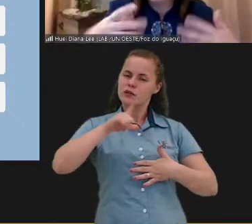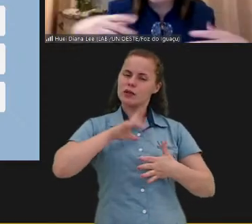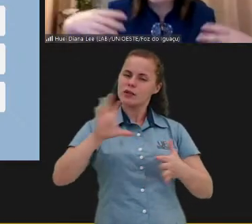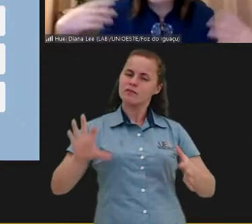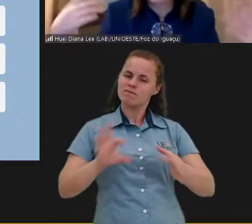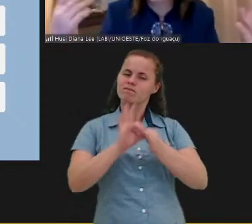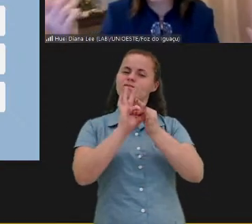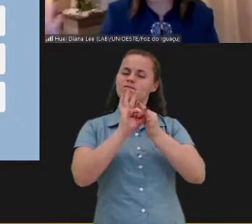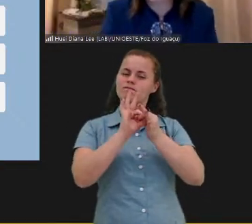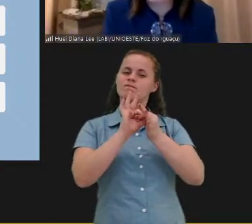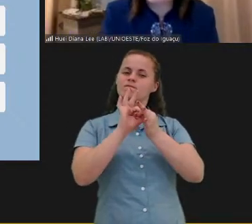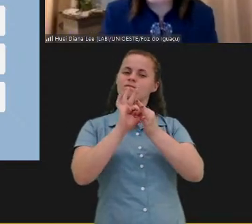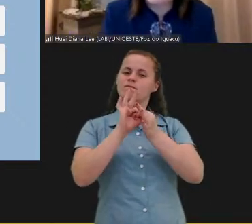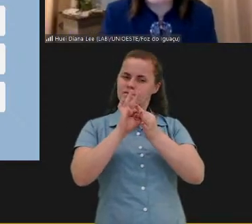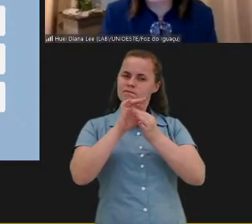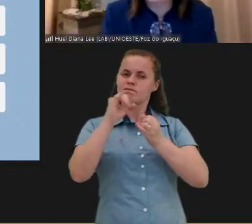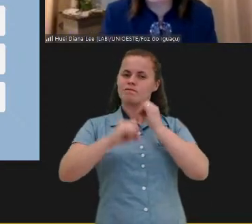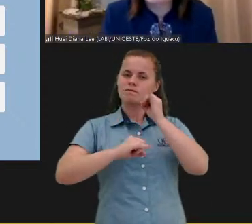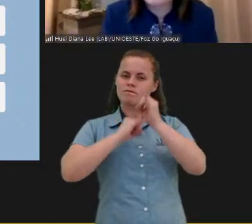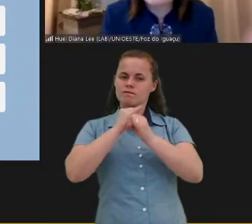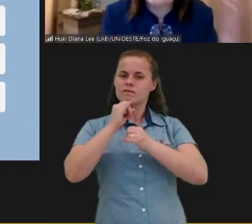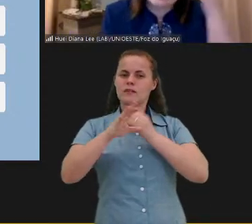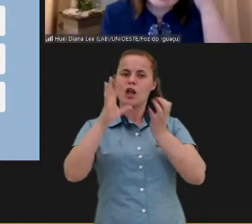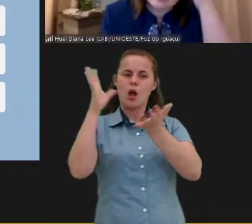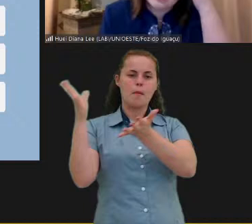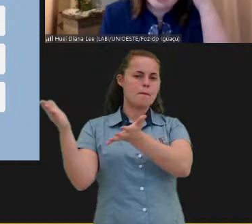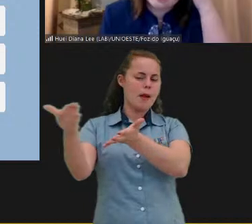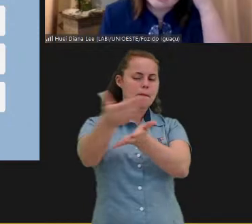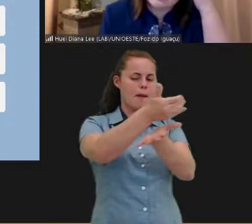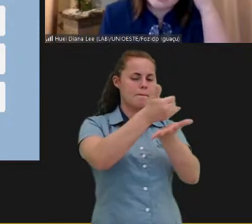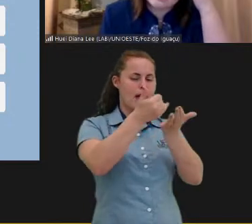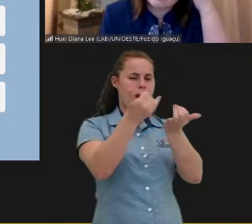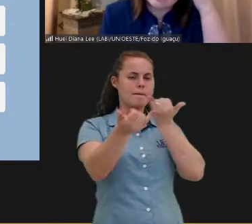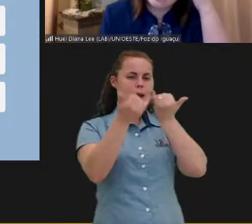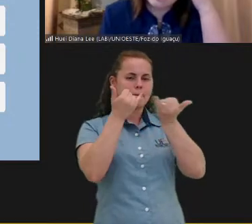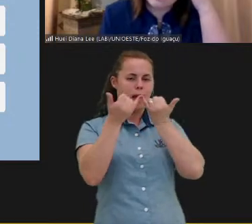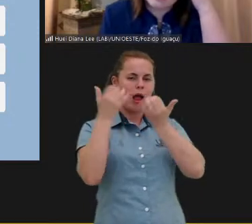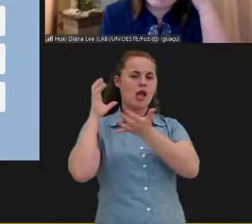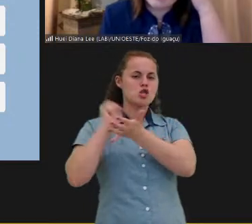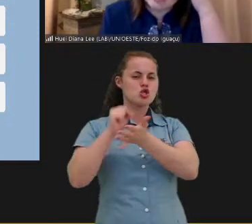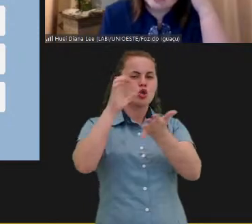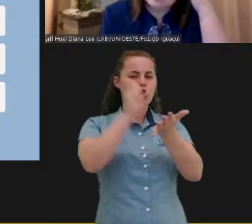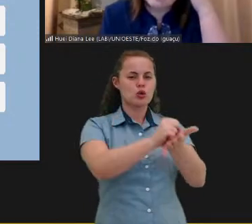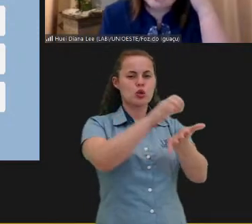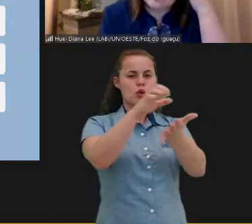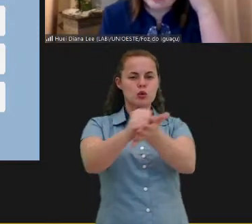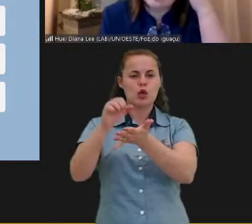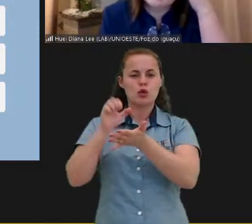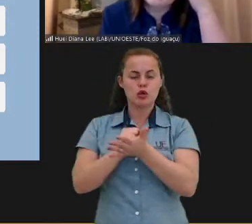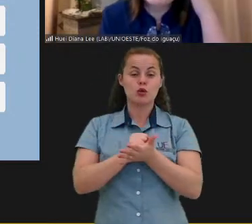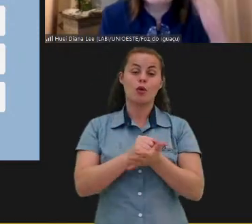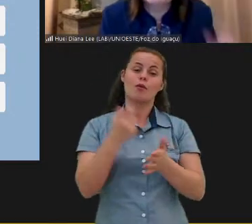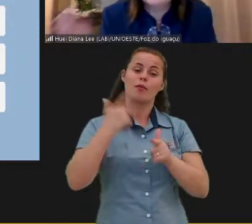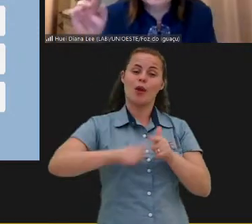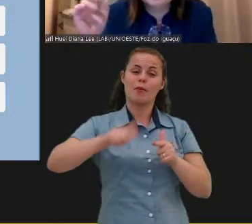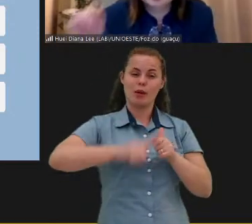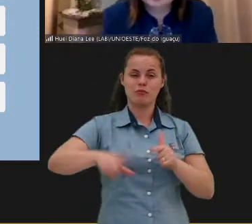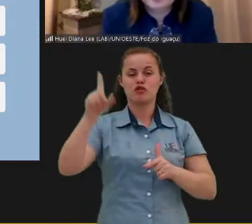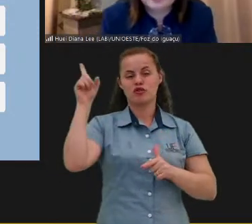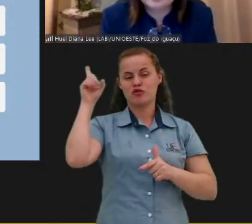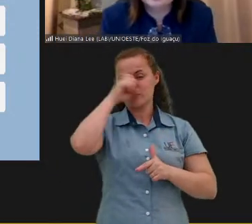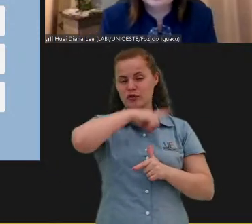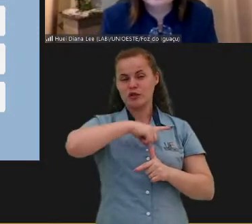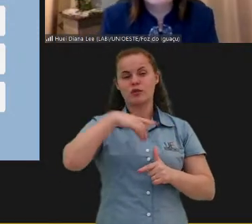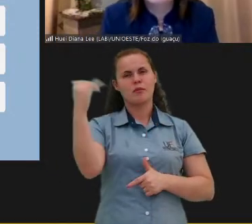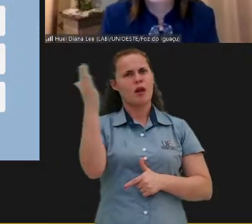de registro digital de todos os dados de todos os pacientes. A gente sabe que esse é um grande problema, uma grande dificuldade, não só